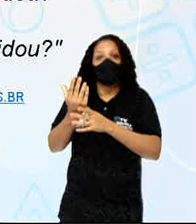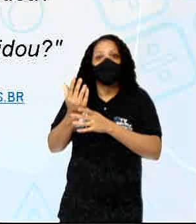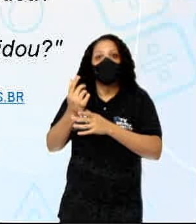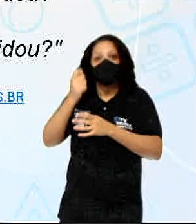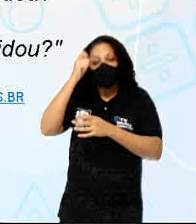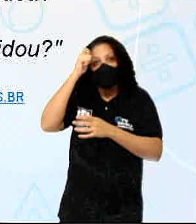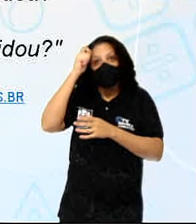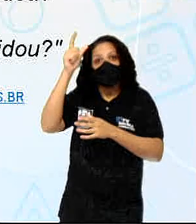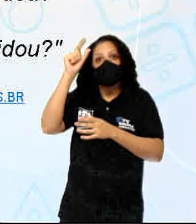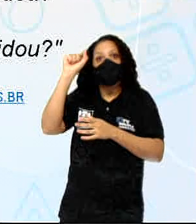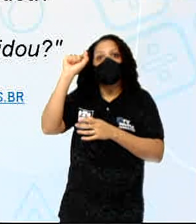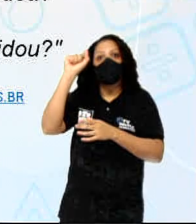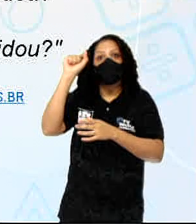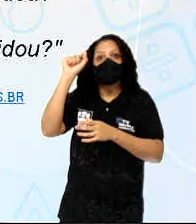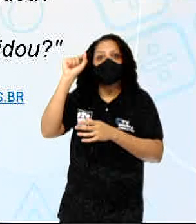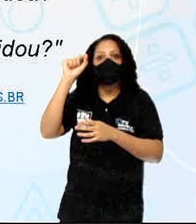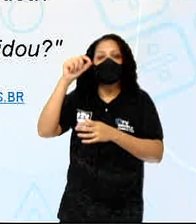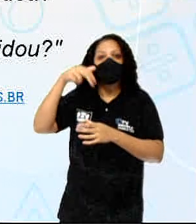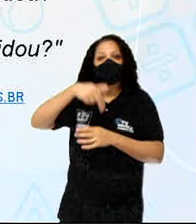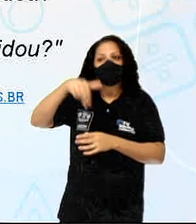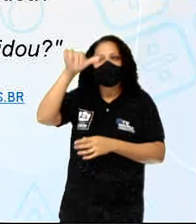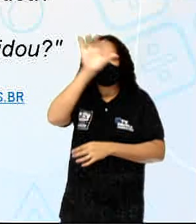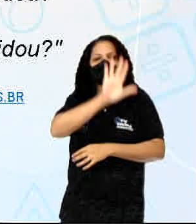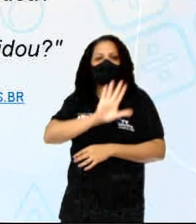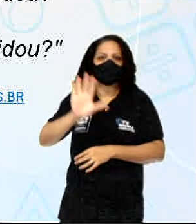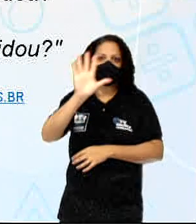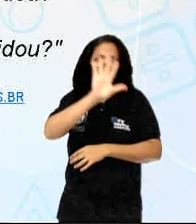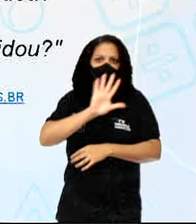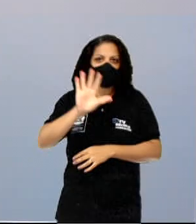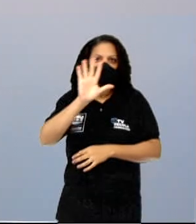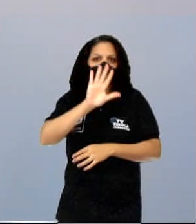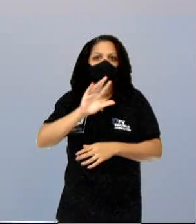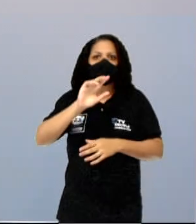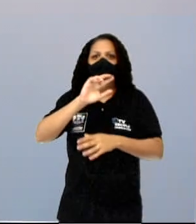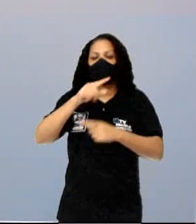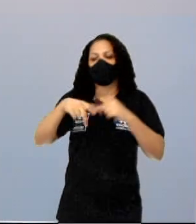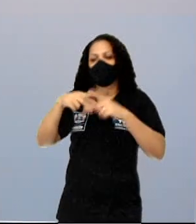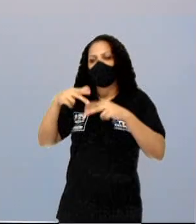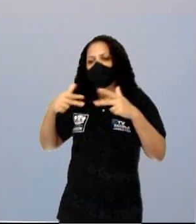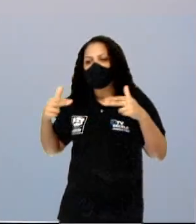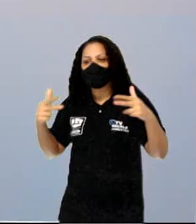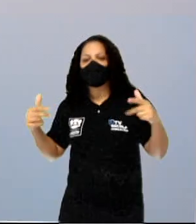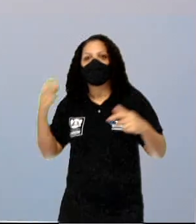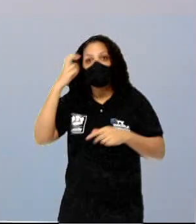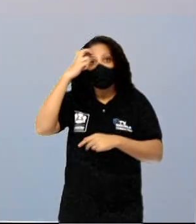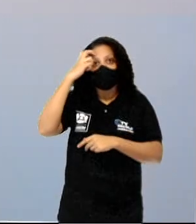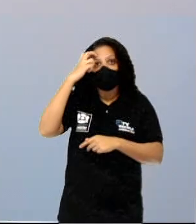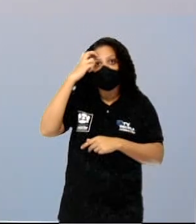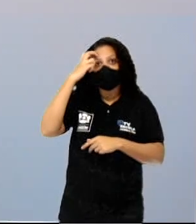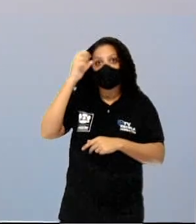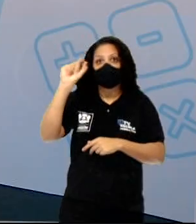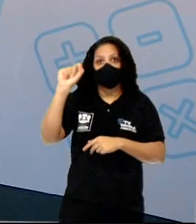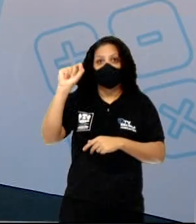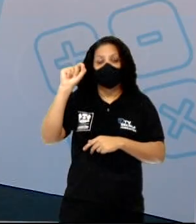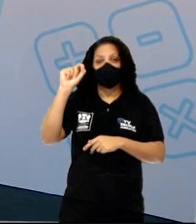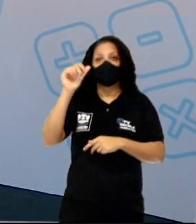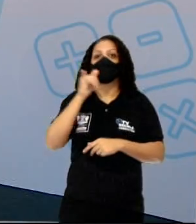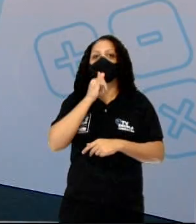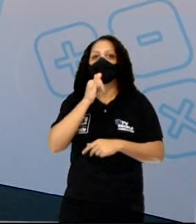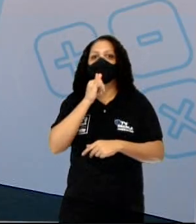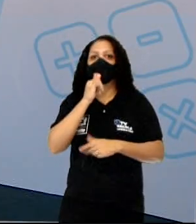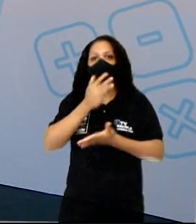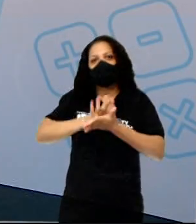partir da instrumentalização, por exemplo, de elementos da nossa cultura como o samba. Vejam que interessante.